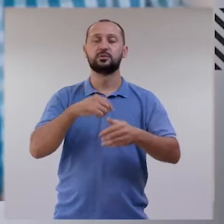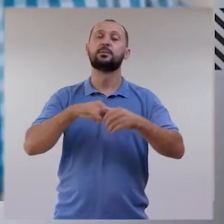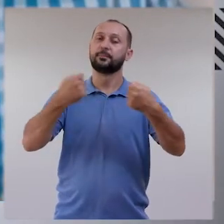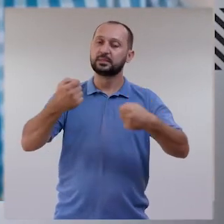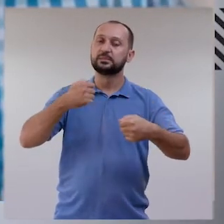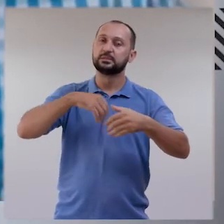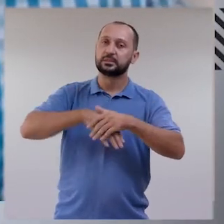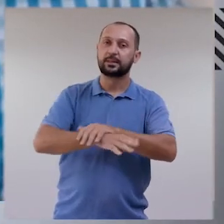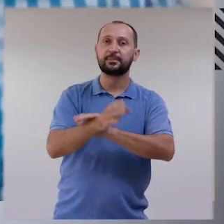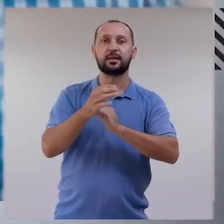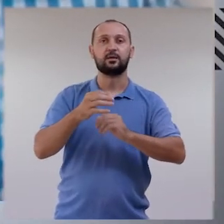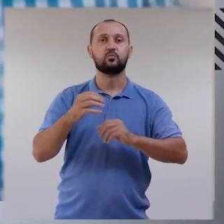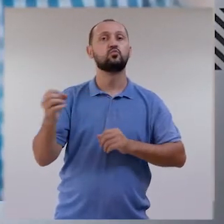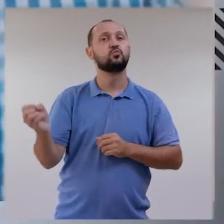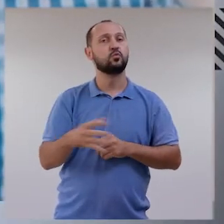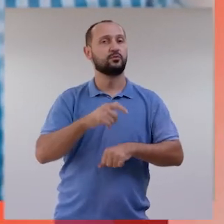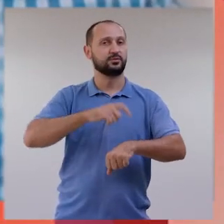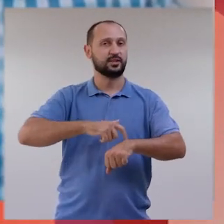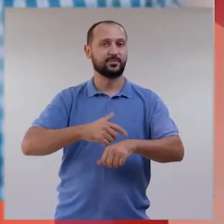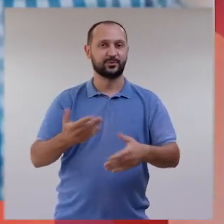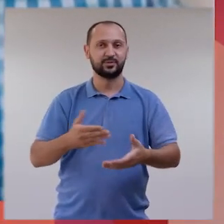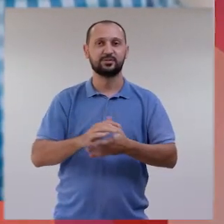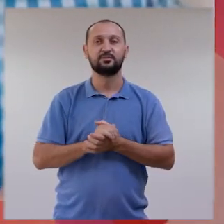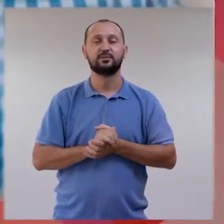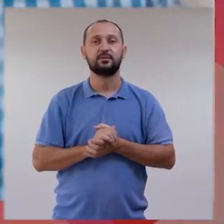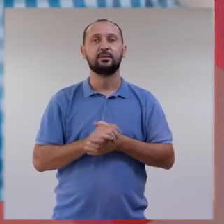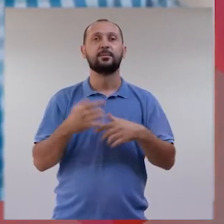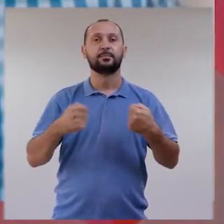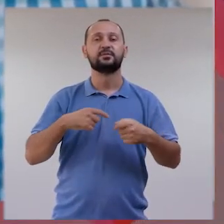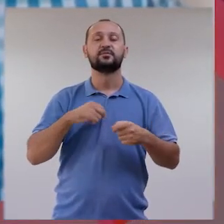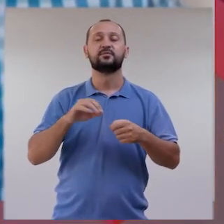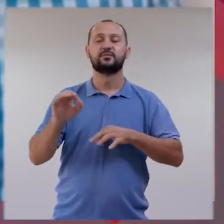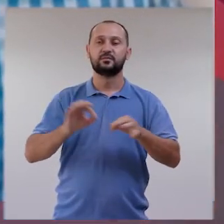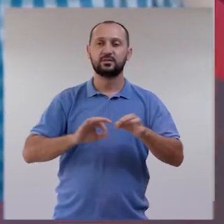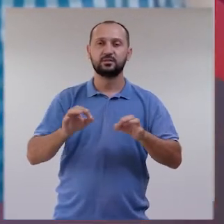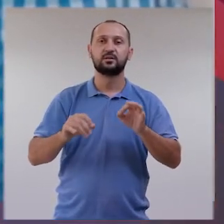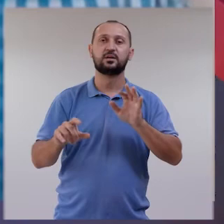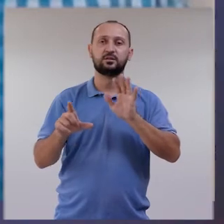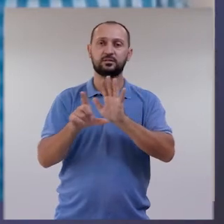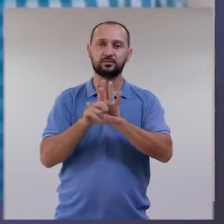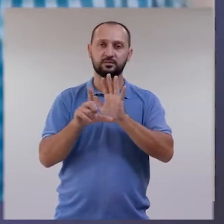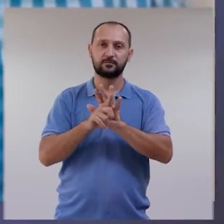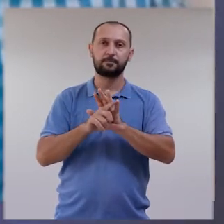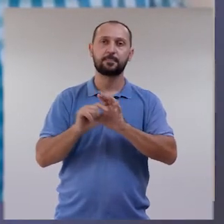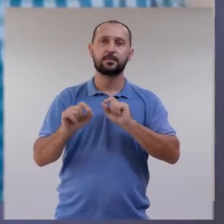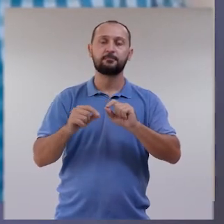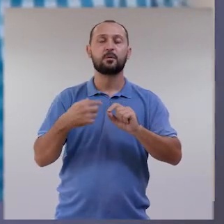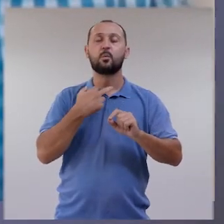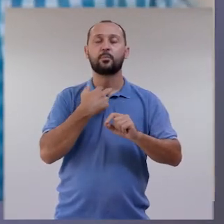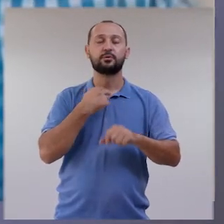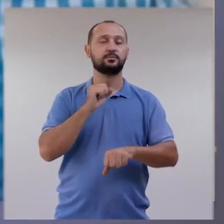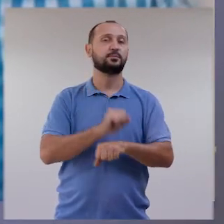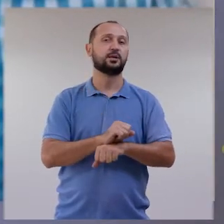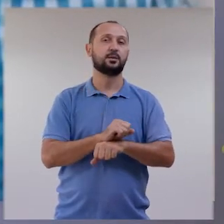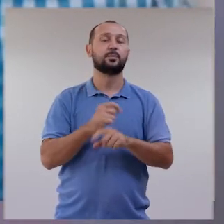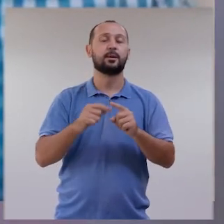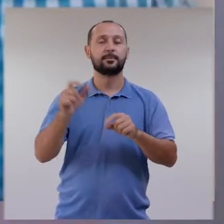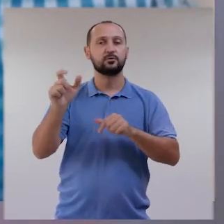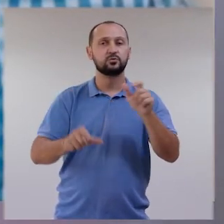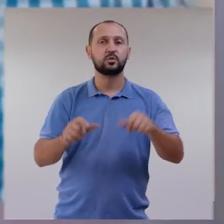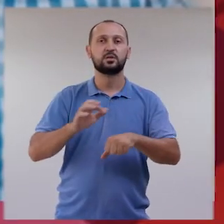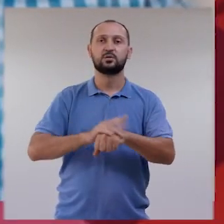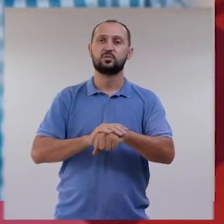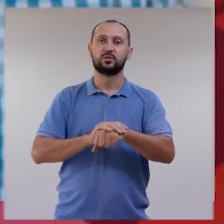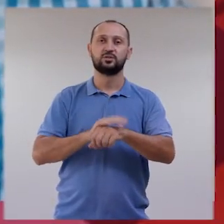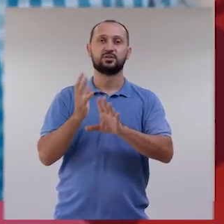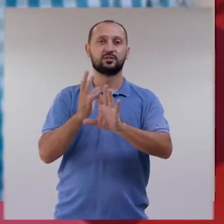adaptar, é um novo tempo, né? Então, nós temos que fazer conforme manda a legislação, mas não dá para parar, porque a pessoa